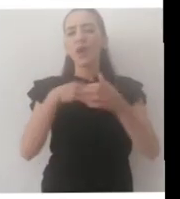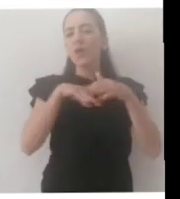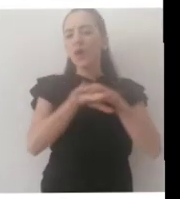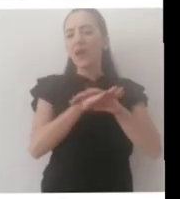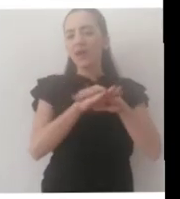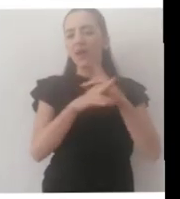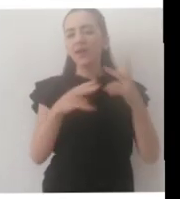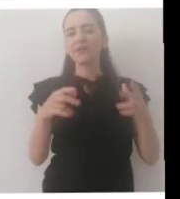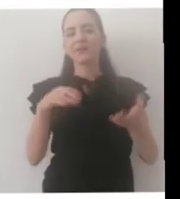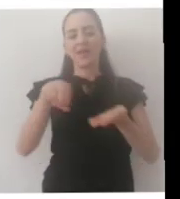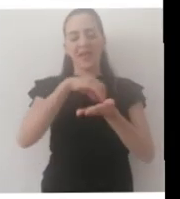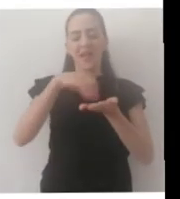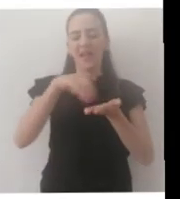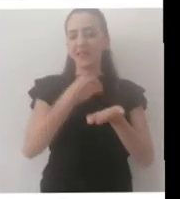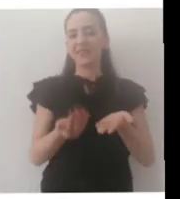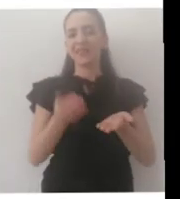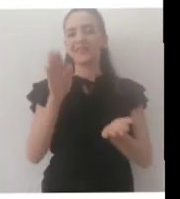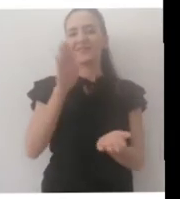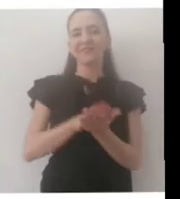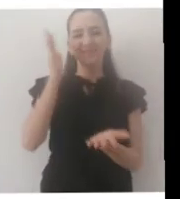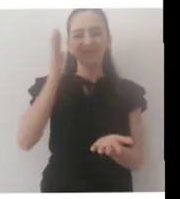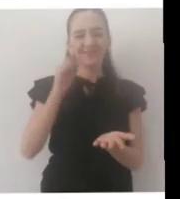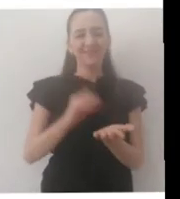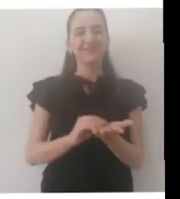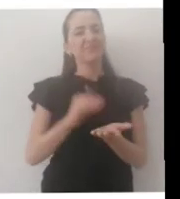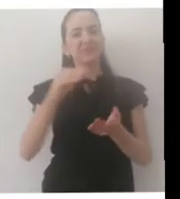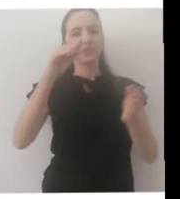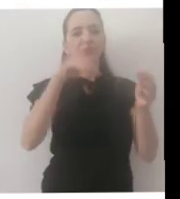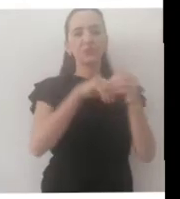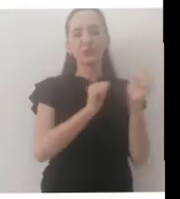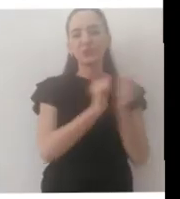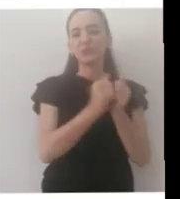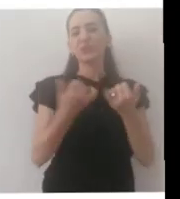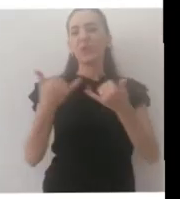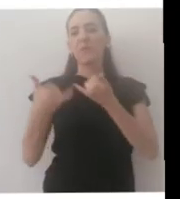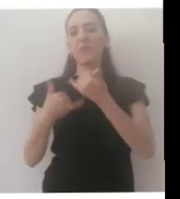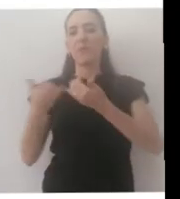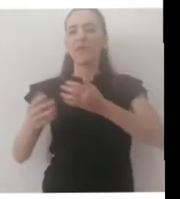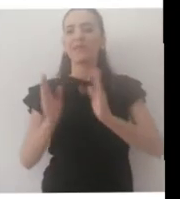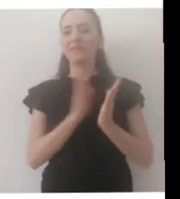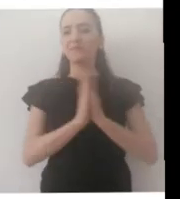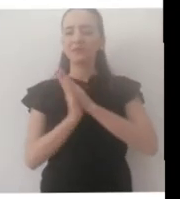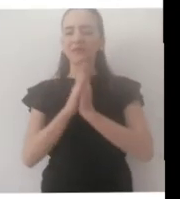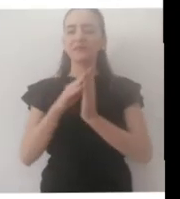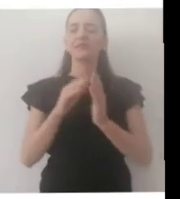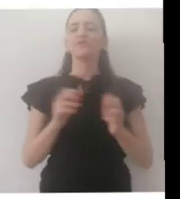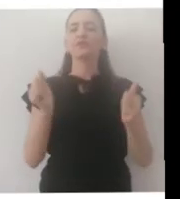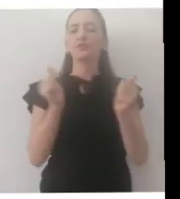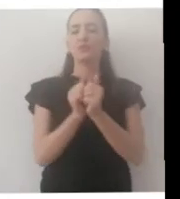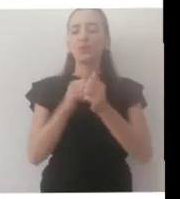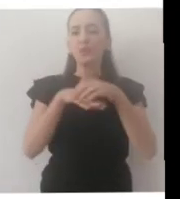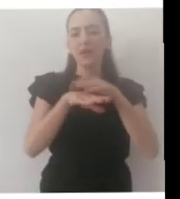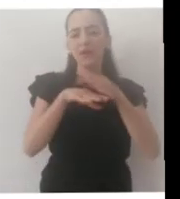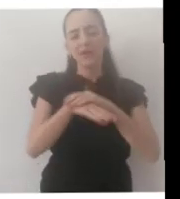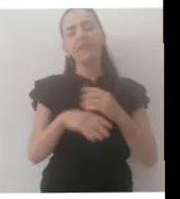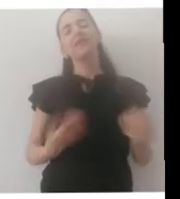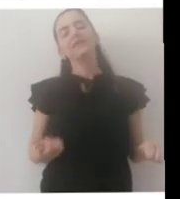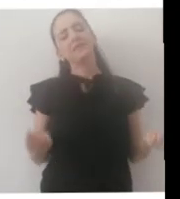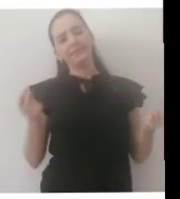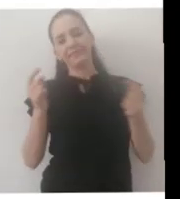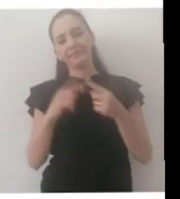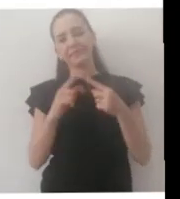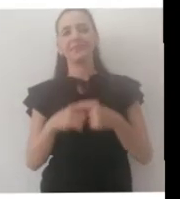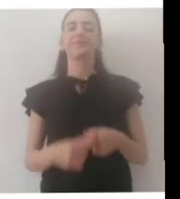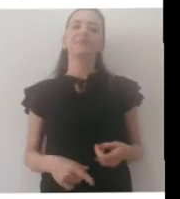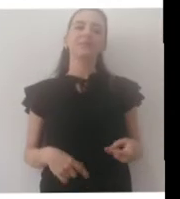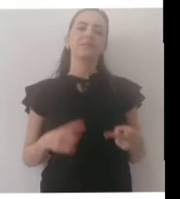as crianças começam a fazer coleção de carrinho, coleção de boneca, coleção de fichinhas de algum jogo, enfim. As coleções é uma